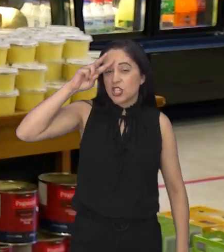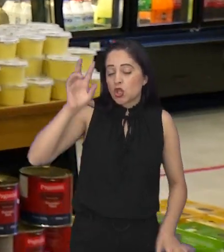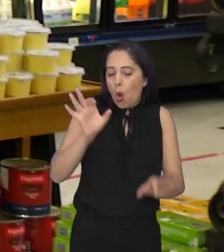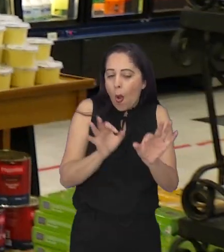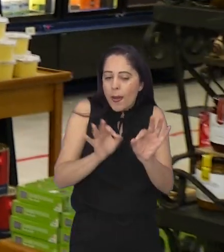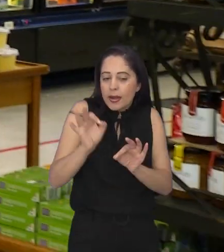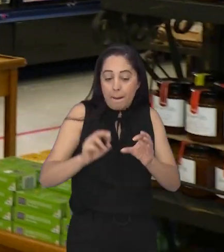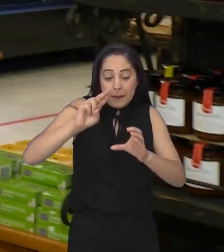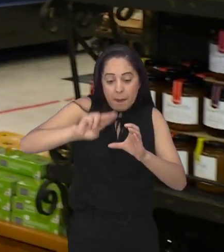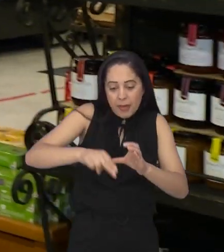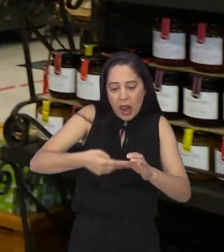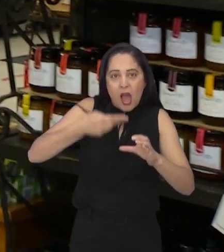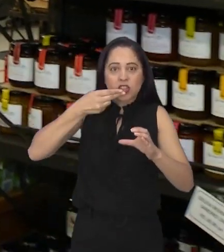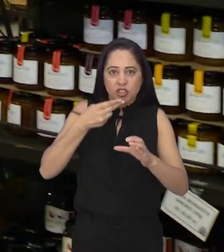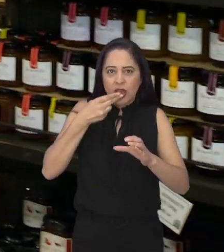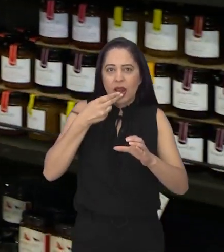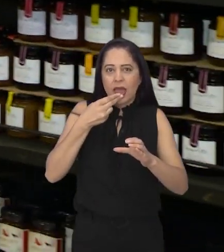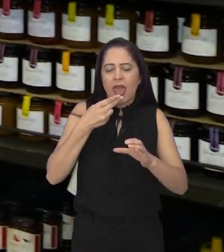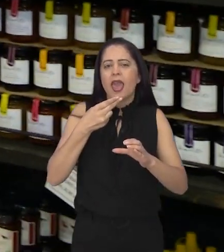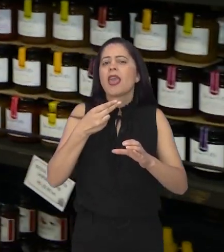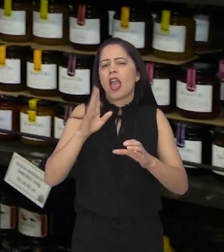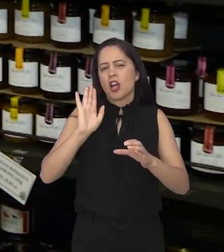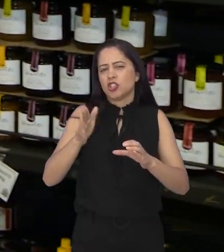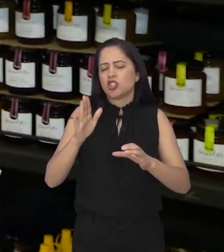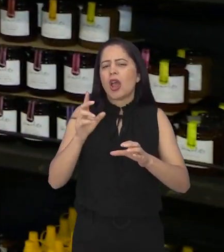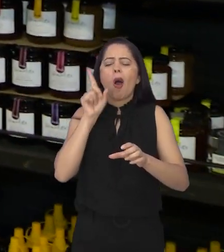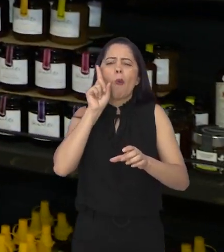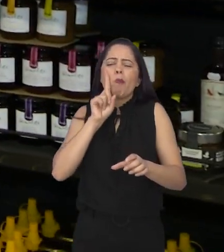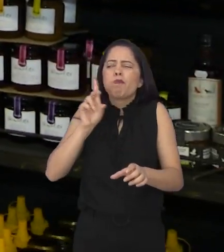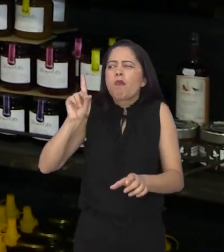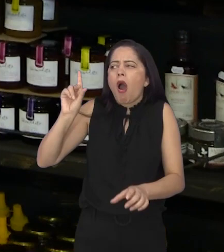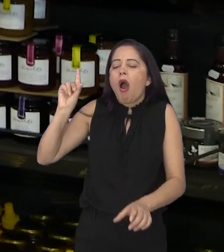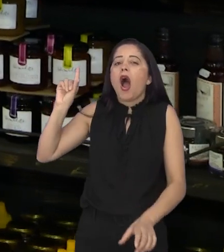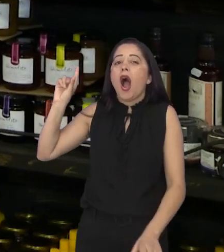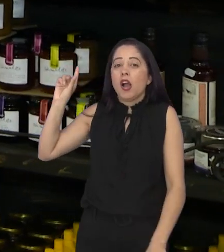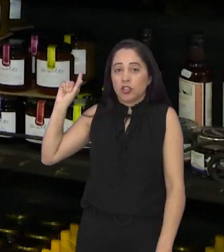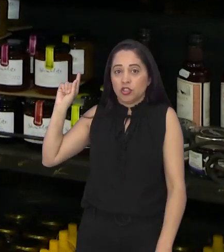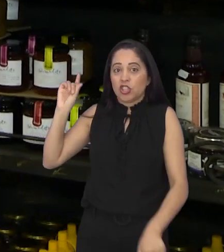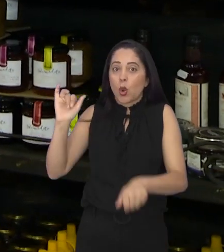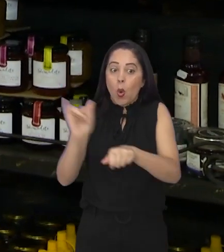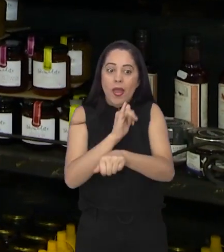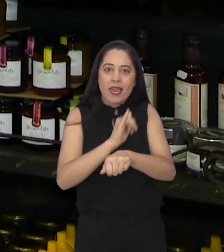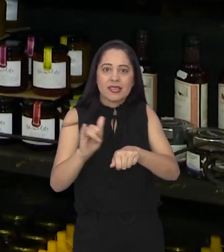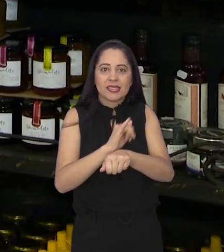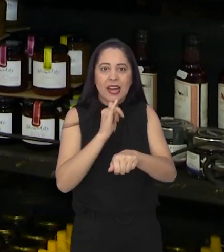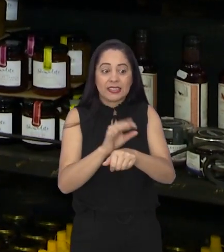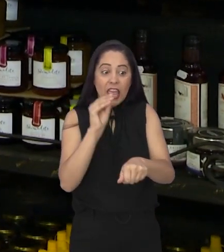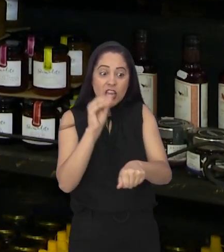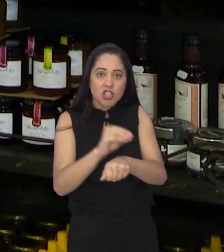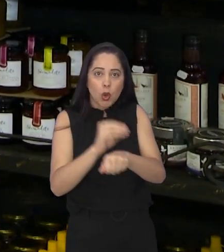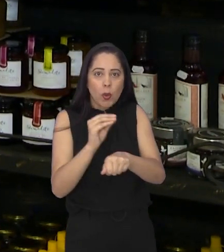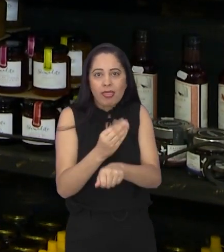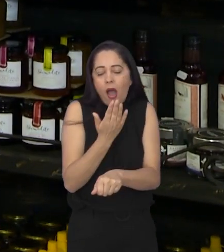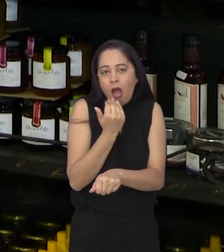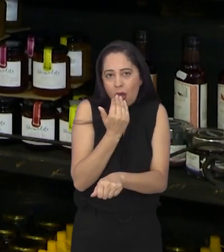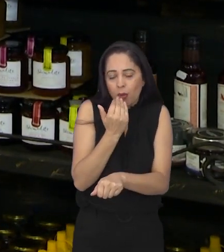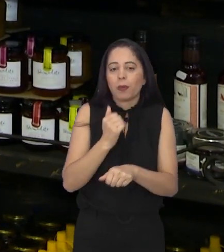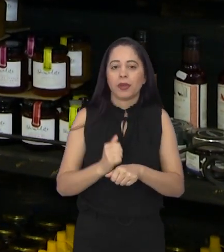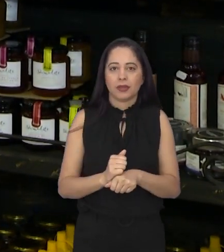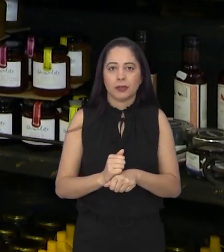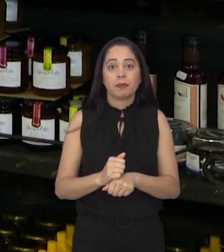A história da geleia está atrelada aos métodos utilizados pelas civilizações na preservação dos